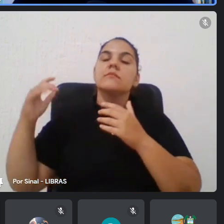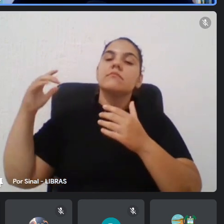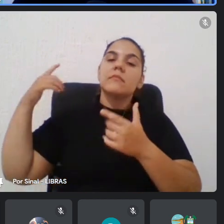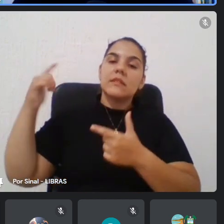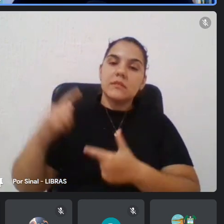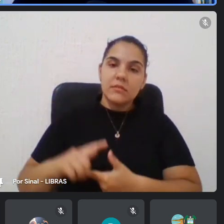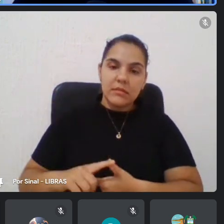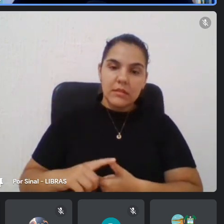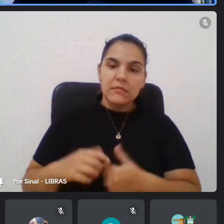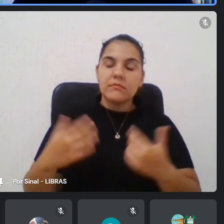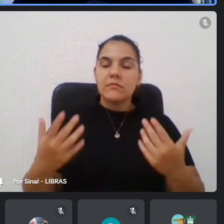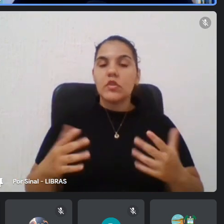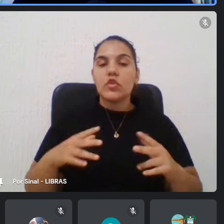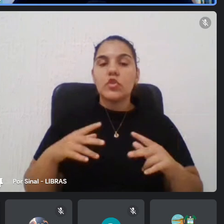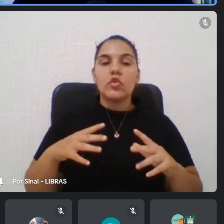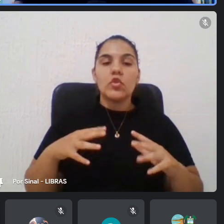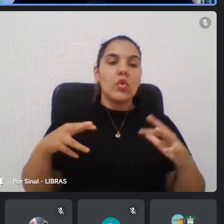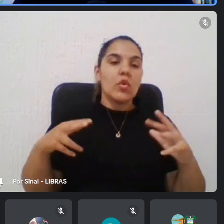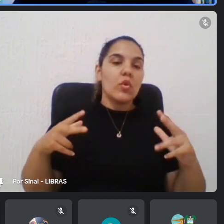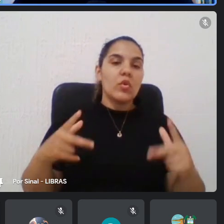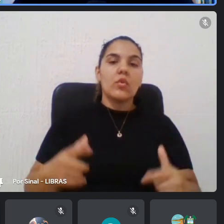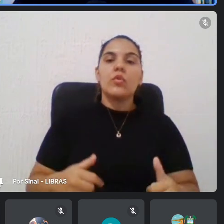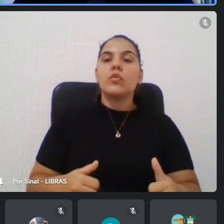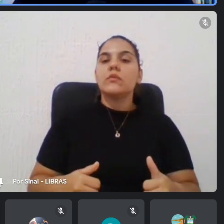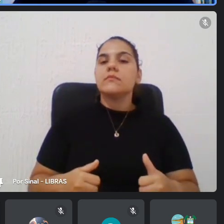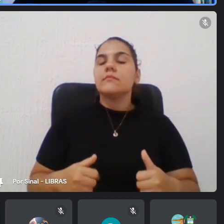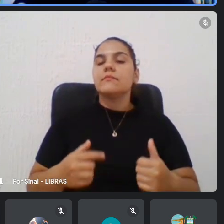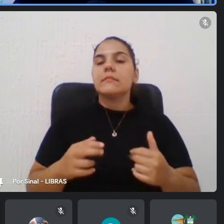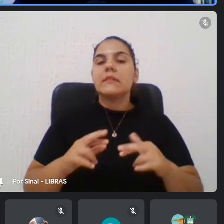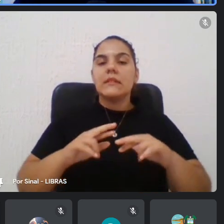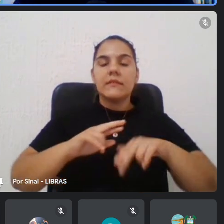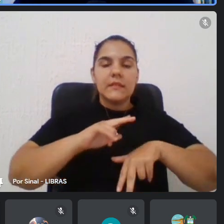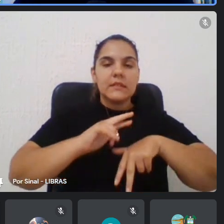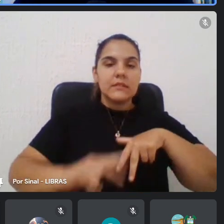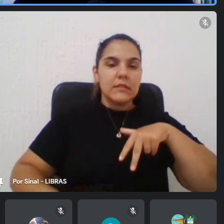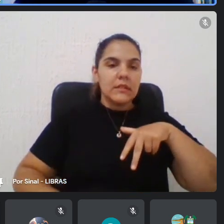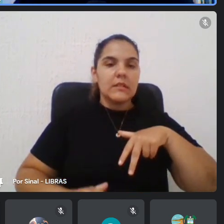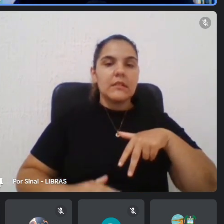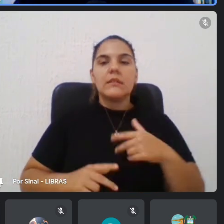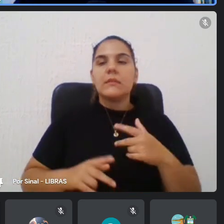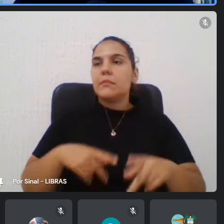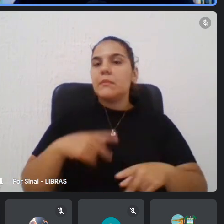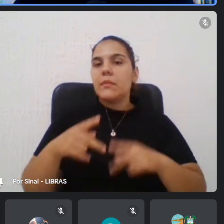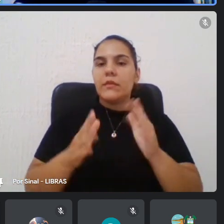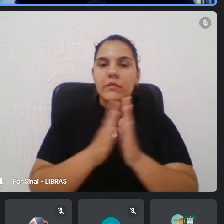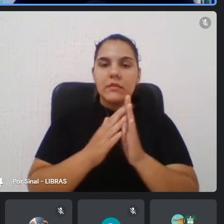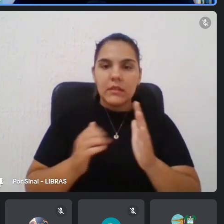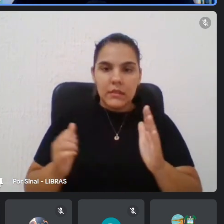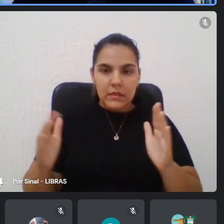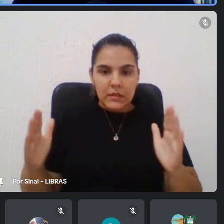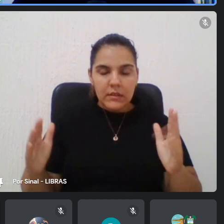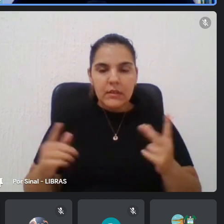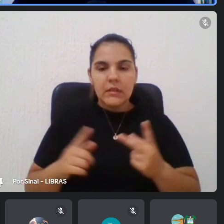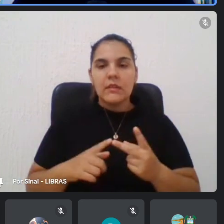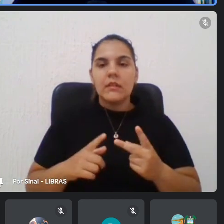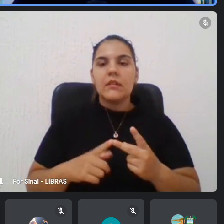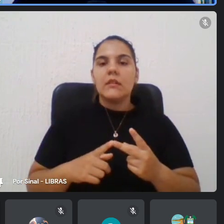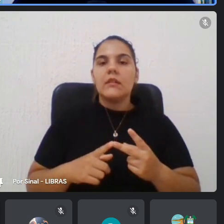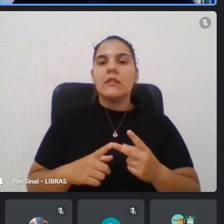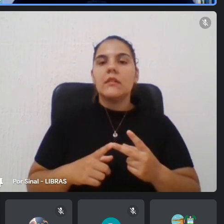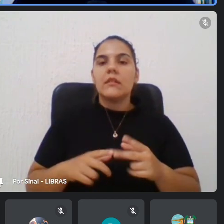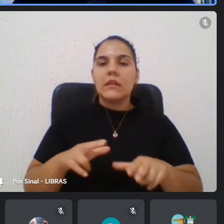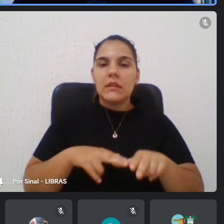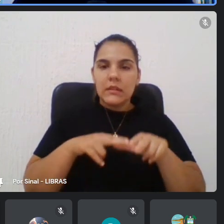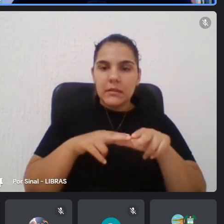dos povos e comunidades tradicionais, no caso dos povos de terreiros, juremeiros, candoblesistas,